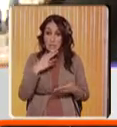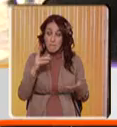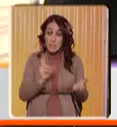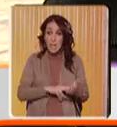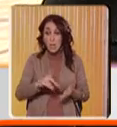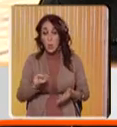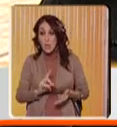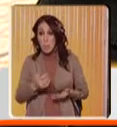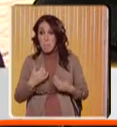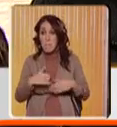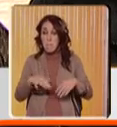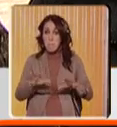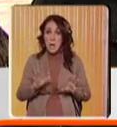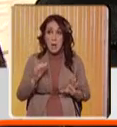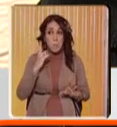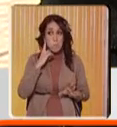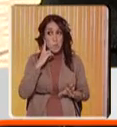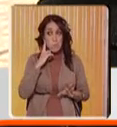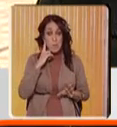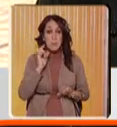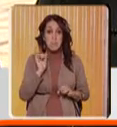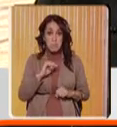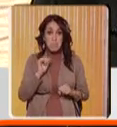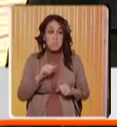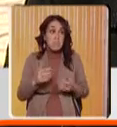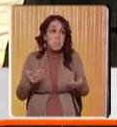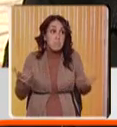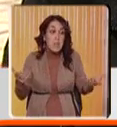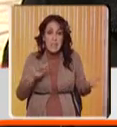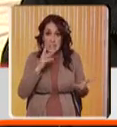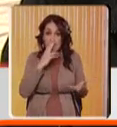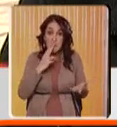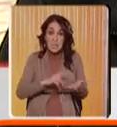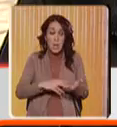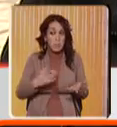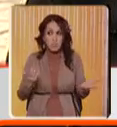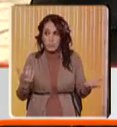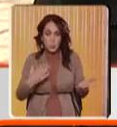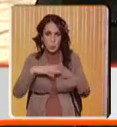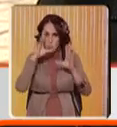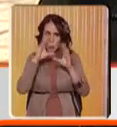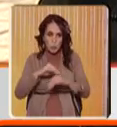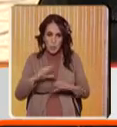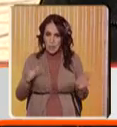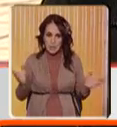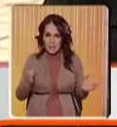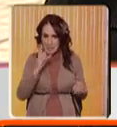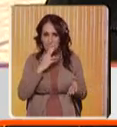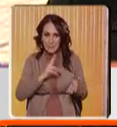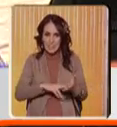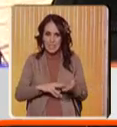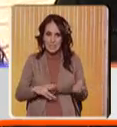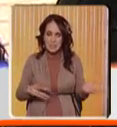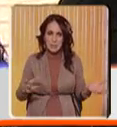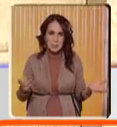é verdade ou não, mas pelo menos já ouvi dizer que sim. Agora, sinceramente, não tenho conhecimentos científicos suficientes para